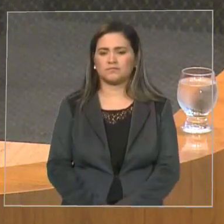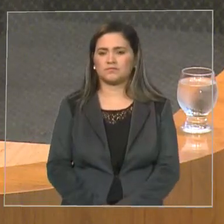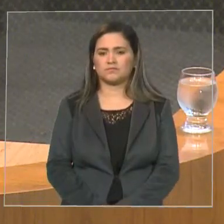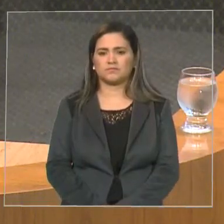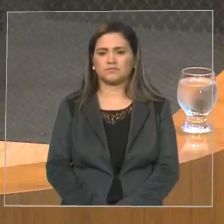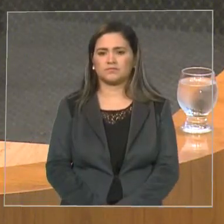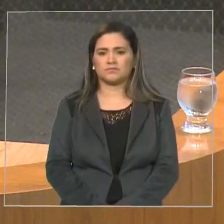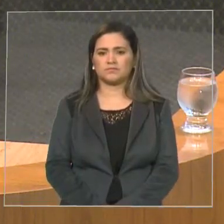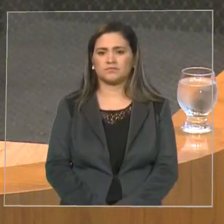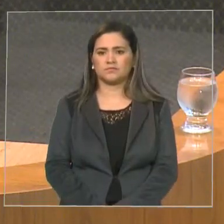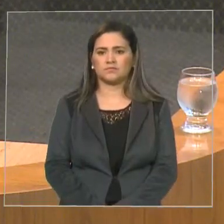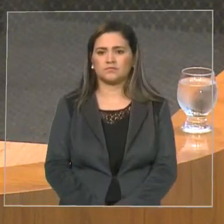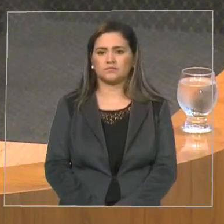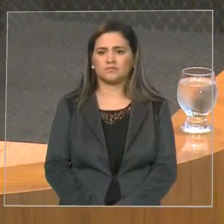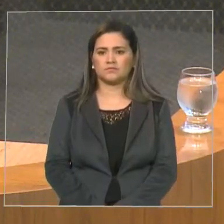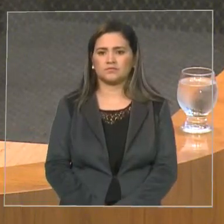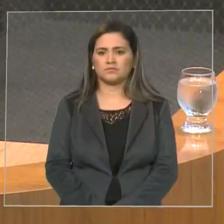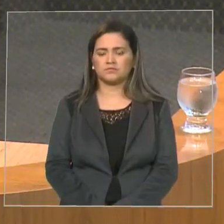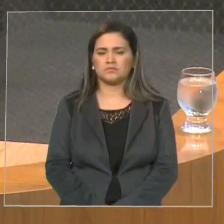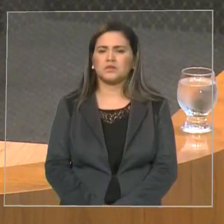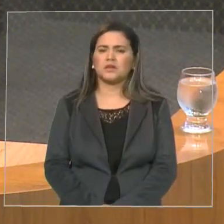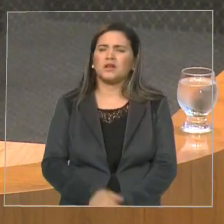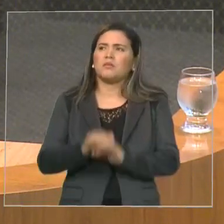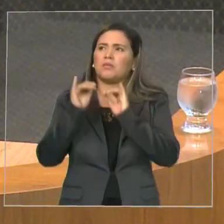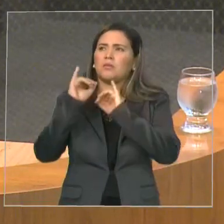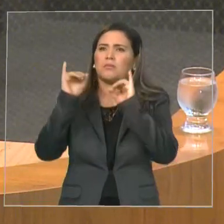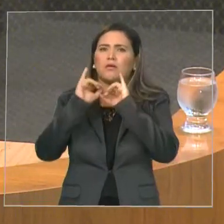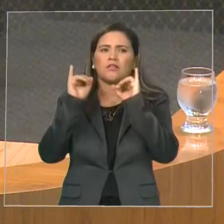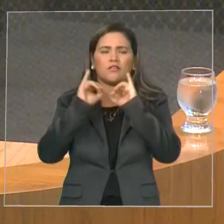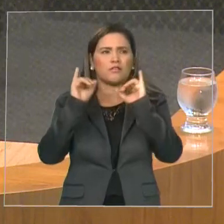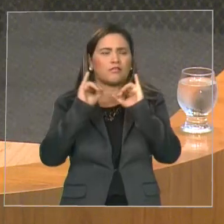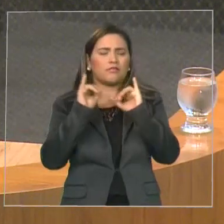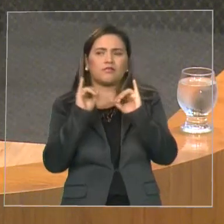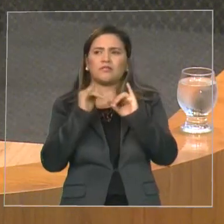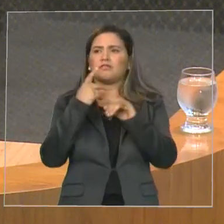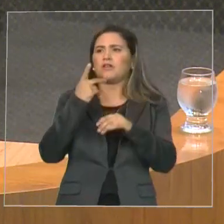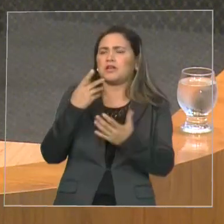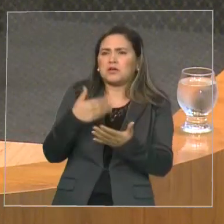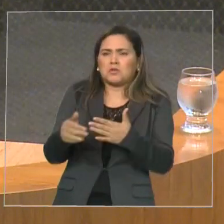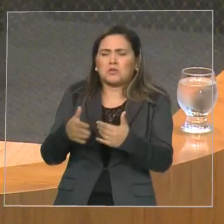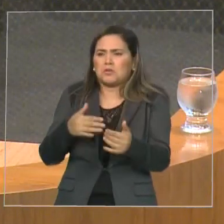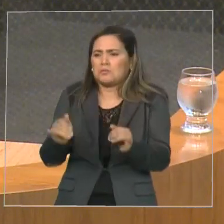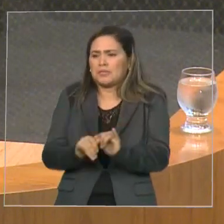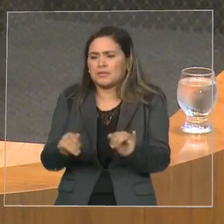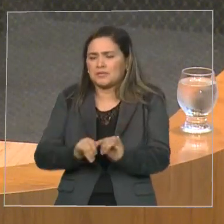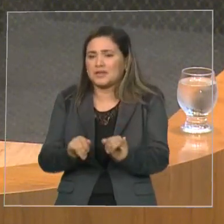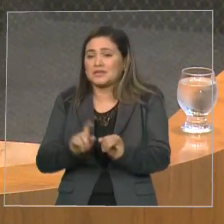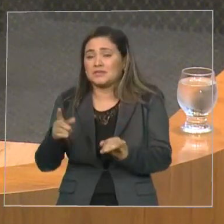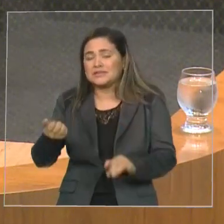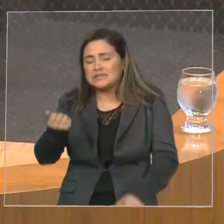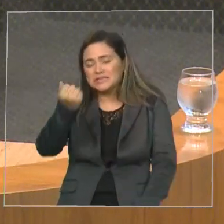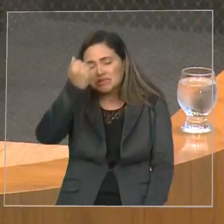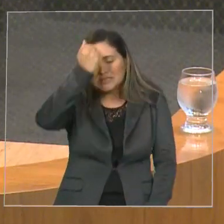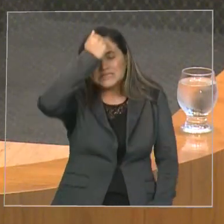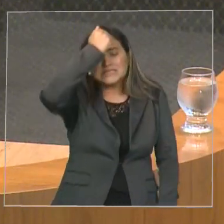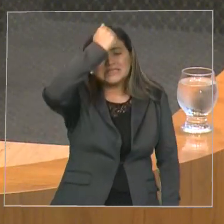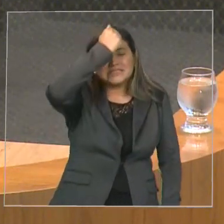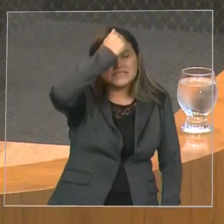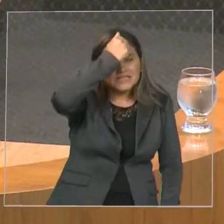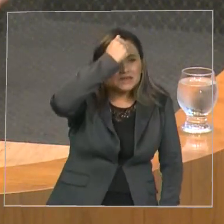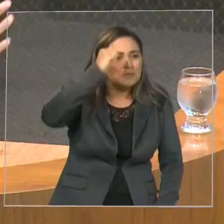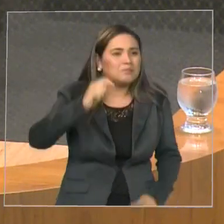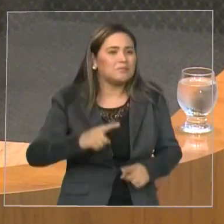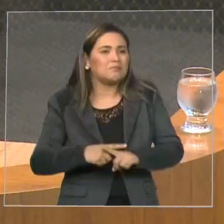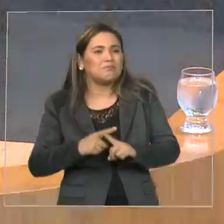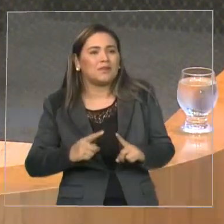Ele fala o que dá na telha dele descontroladamente, depois eu acho que ele se arrepende, ele tenta voltar atrás, mas não